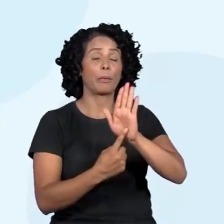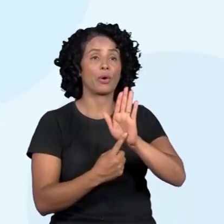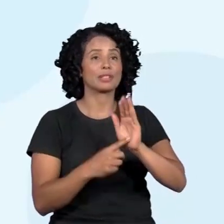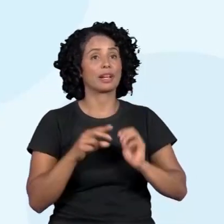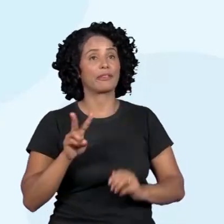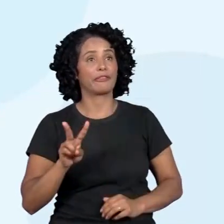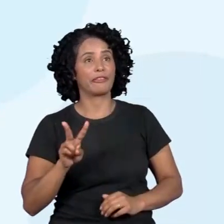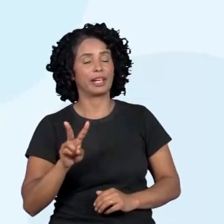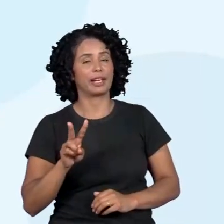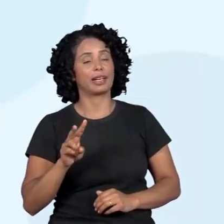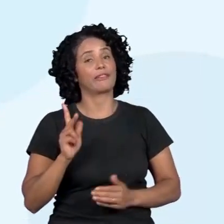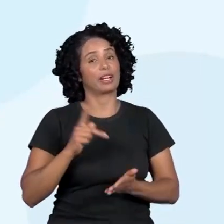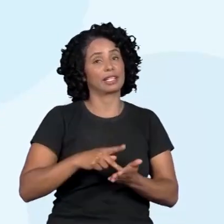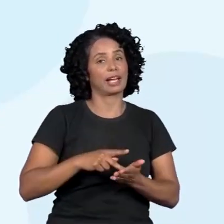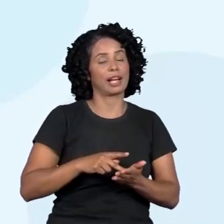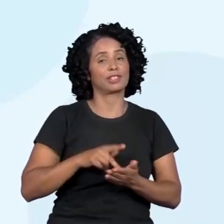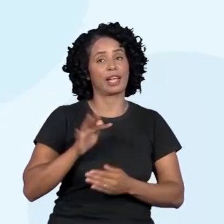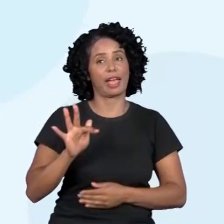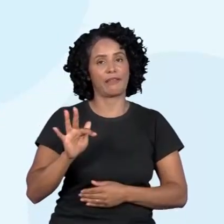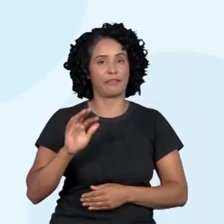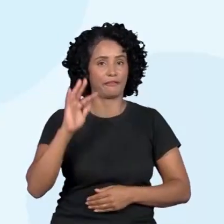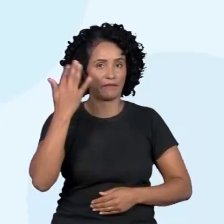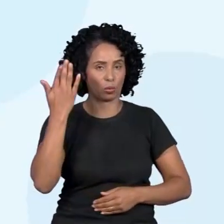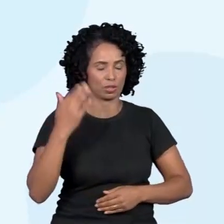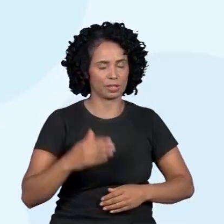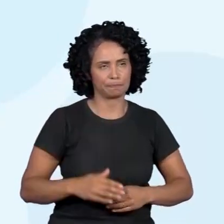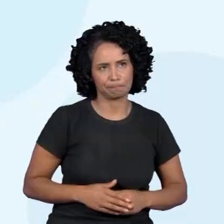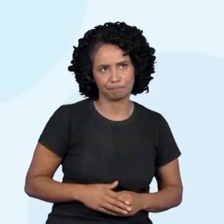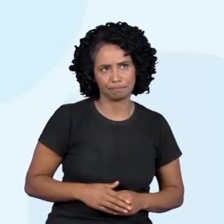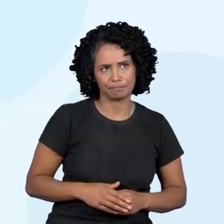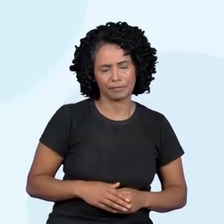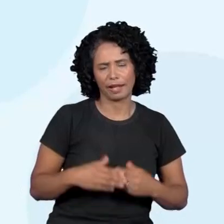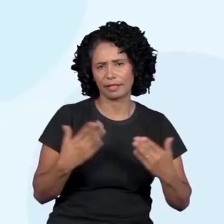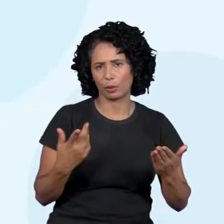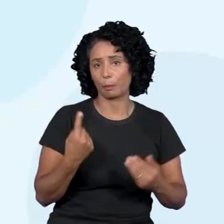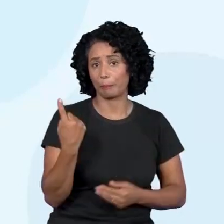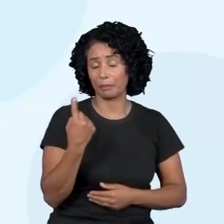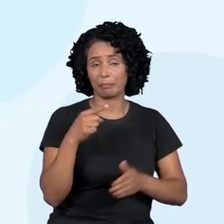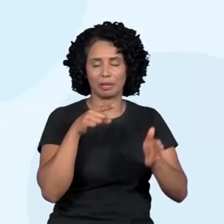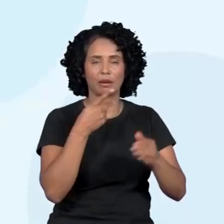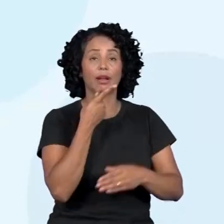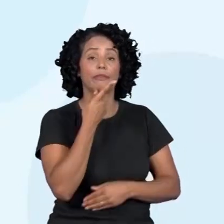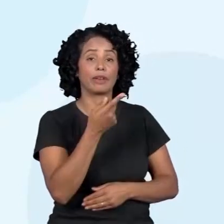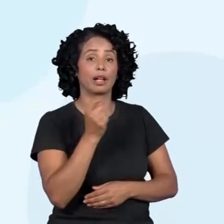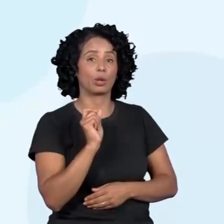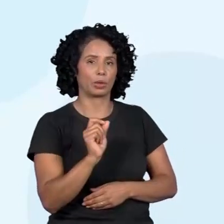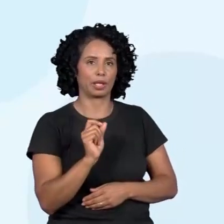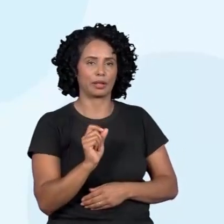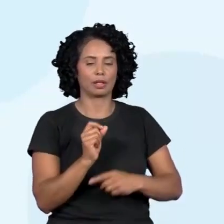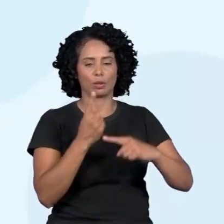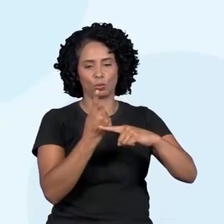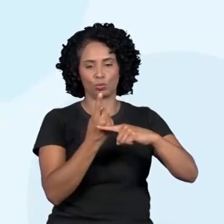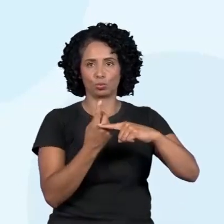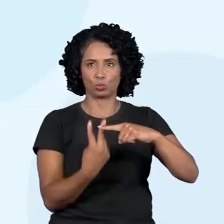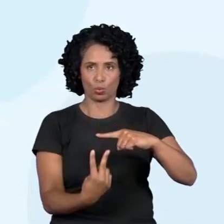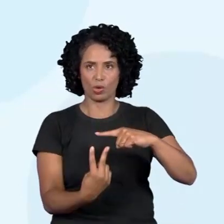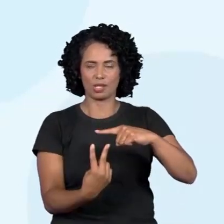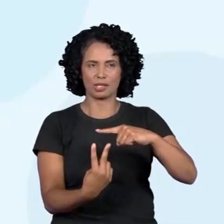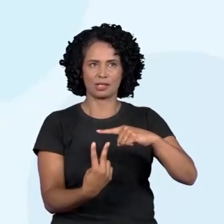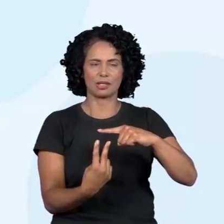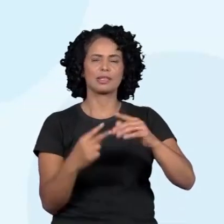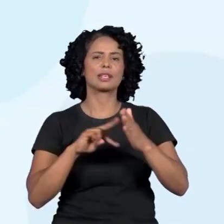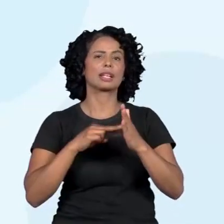lá a primeira pergunta, a primeira afirmação. Ele diz que 1 sobre 2, ou meio,